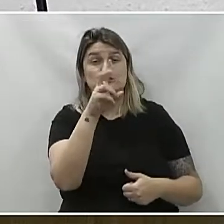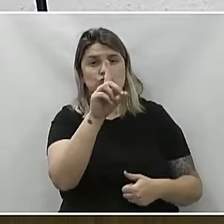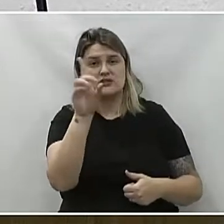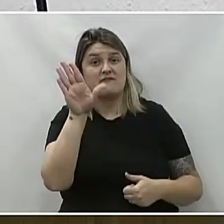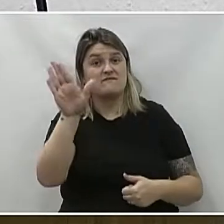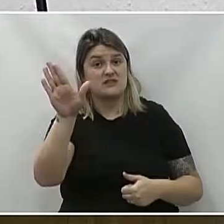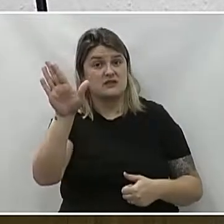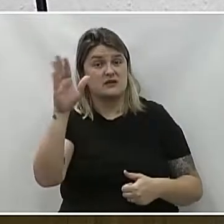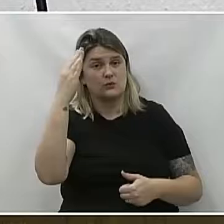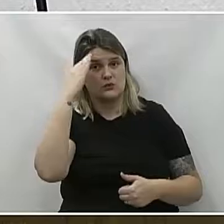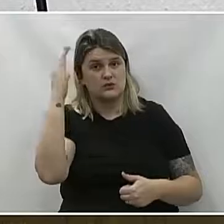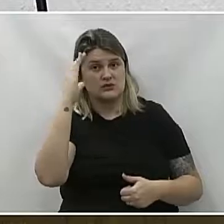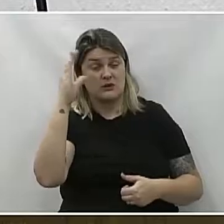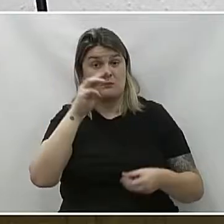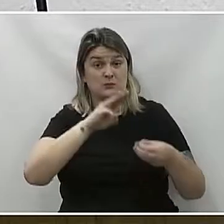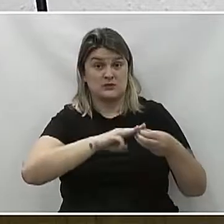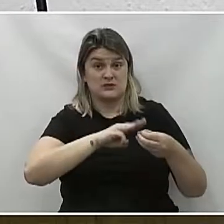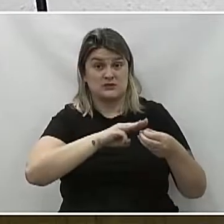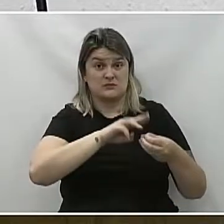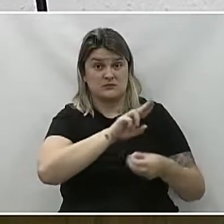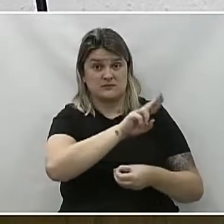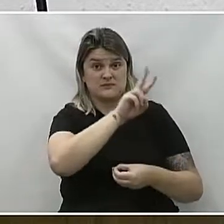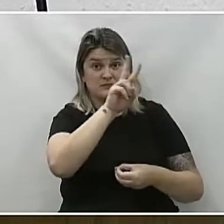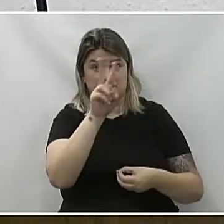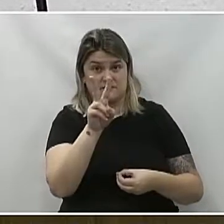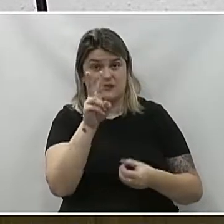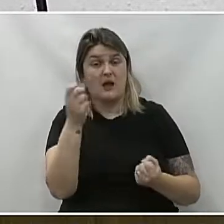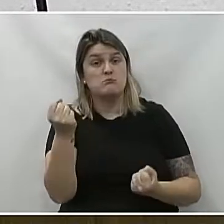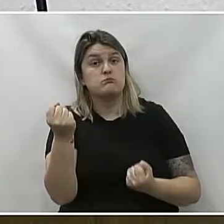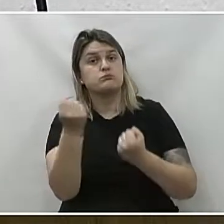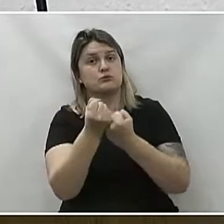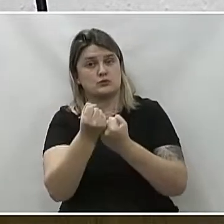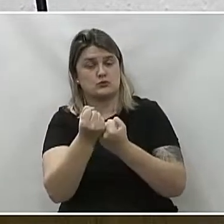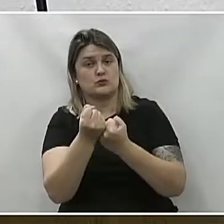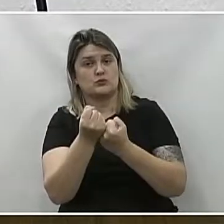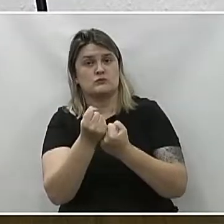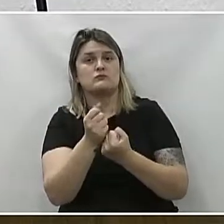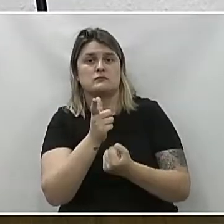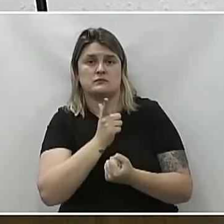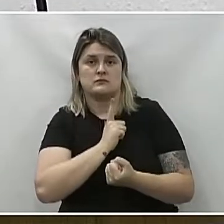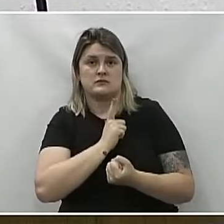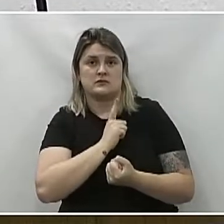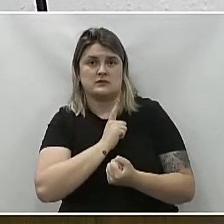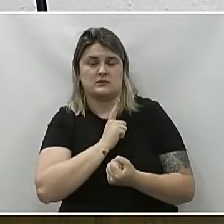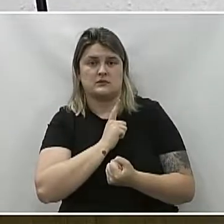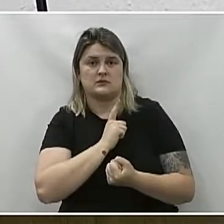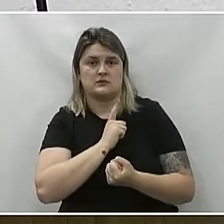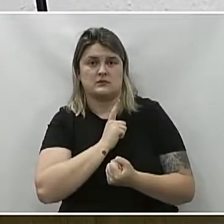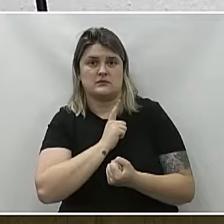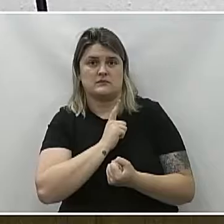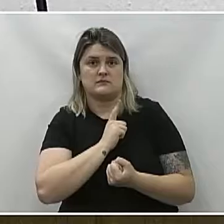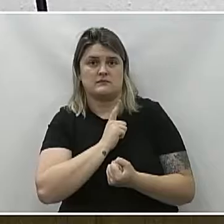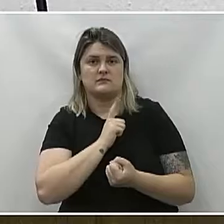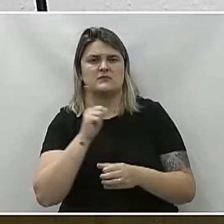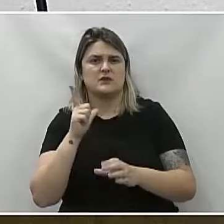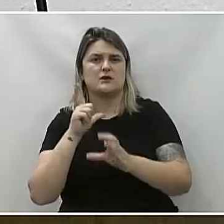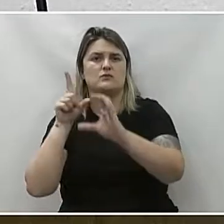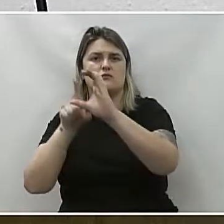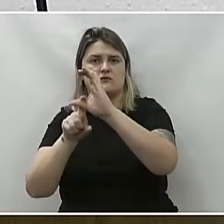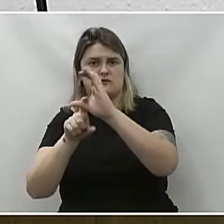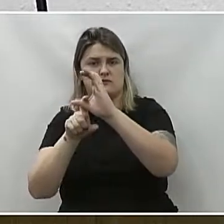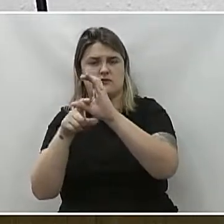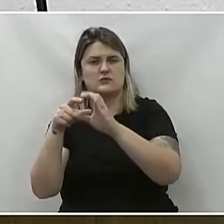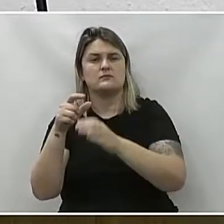ficar em Curitiba. O município de União da Vitória fornece uma pensão, tem um convênio com uma